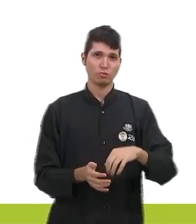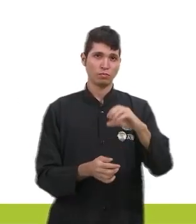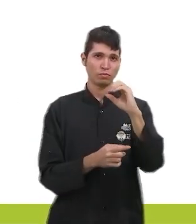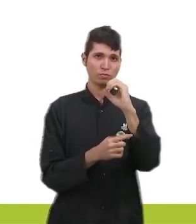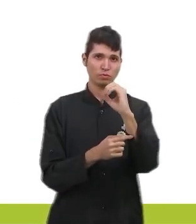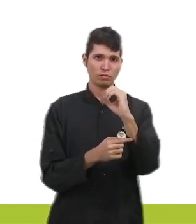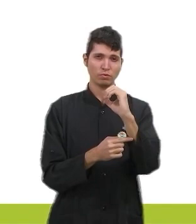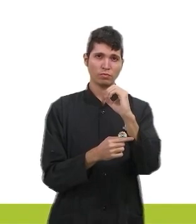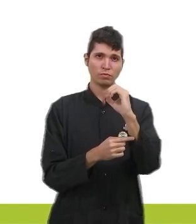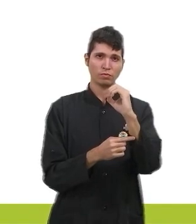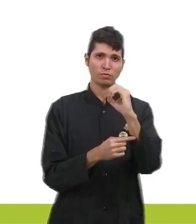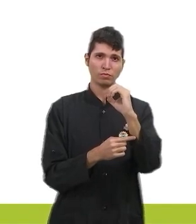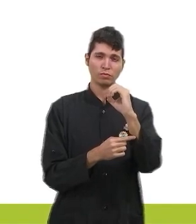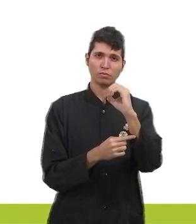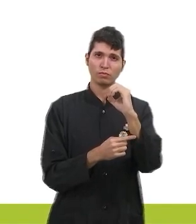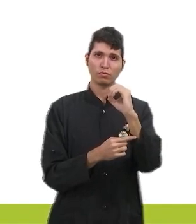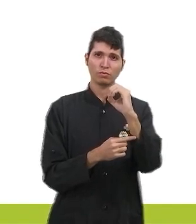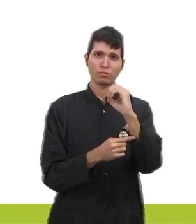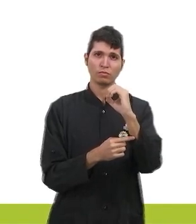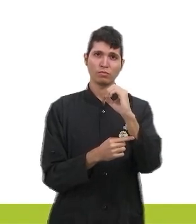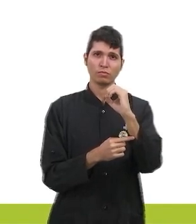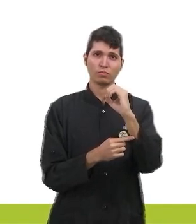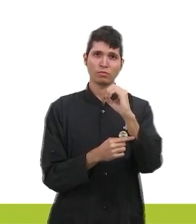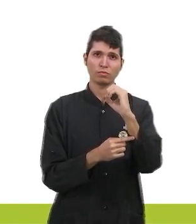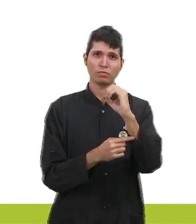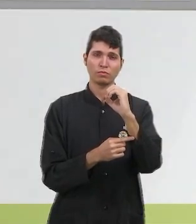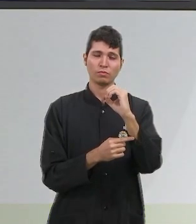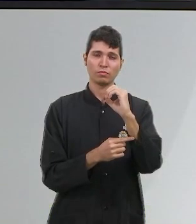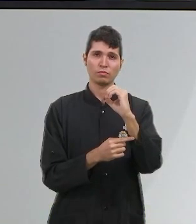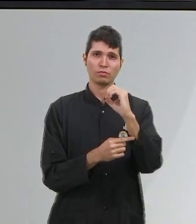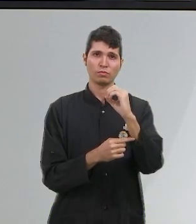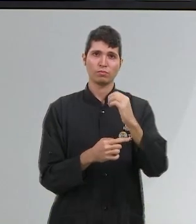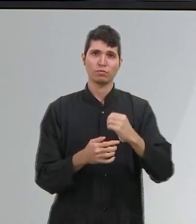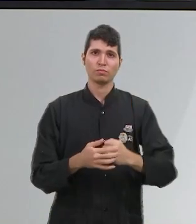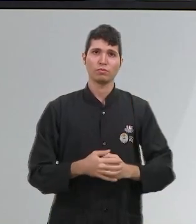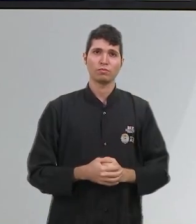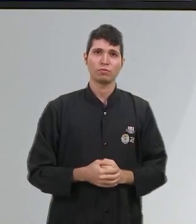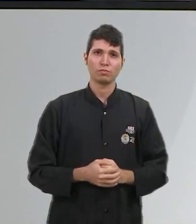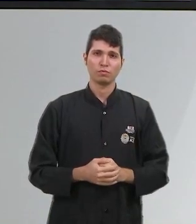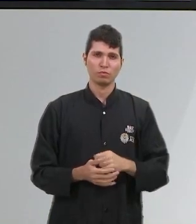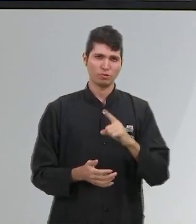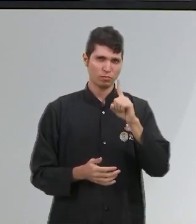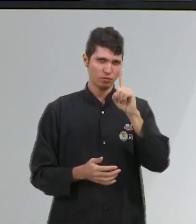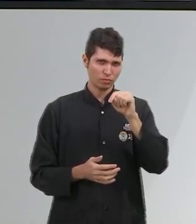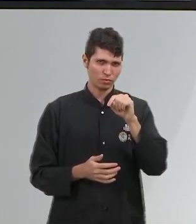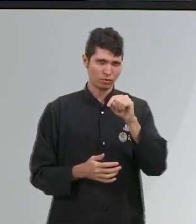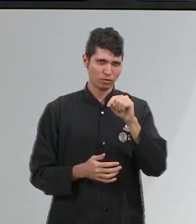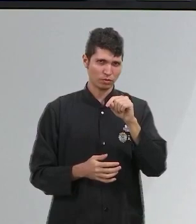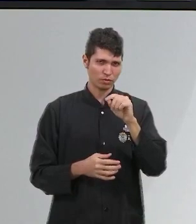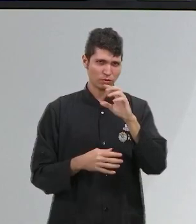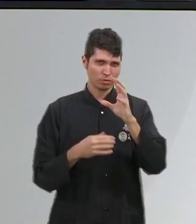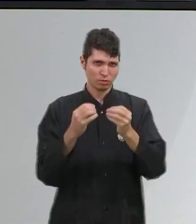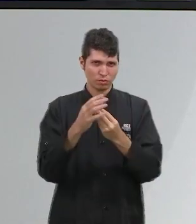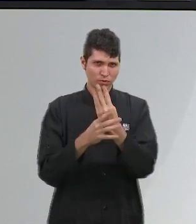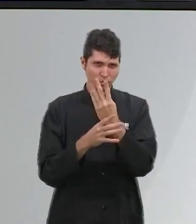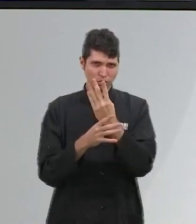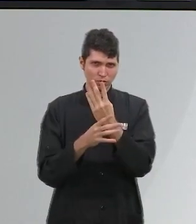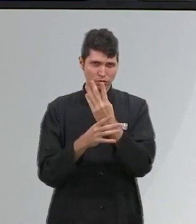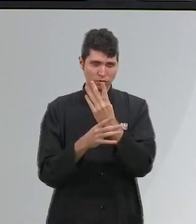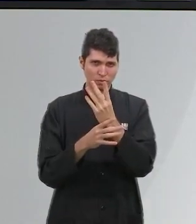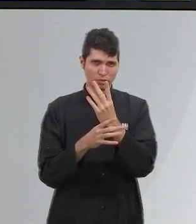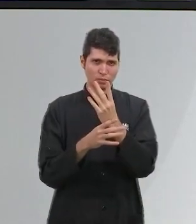oxigênio. Porém, apareceu o oxigênio. Já é uma cadeia heterogênea? Não, eu preciso observar